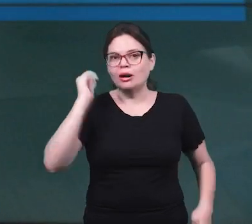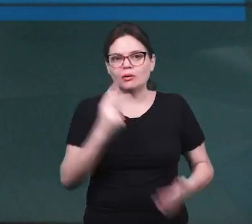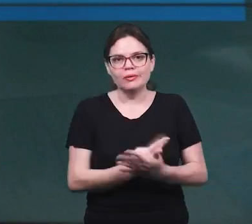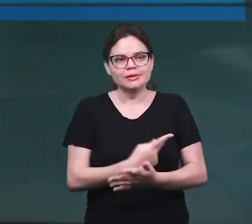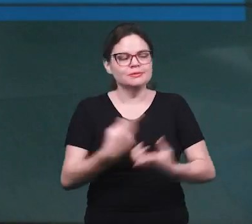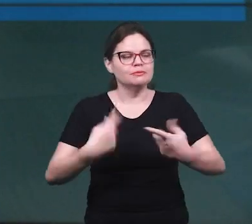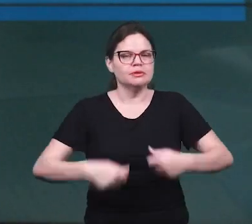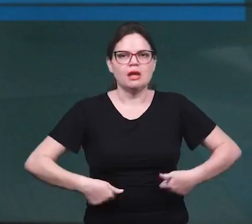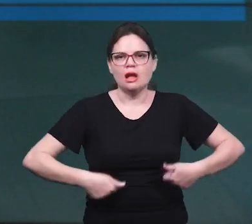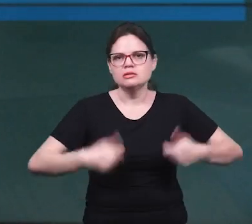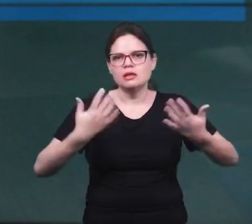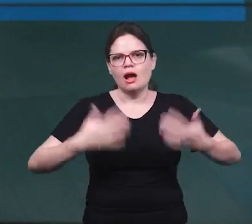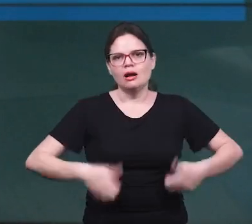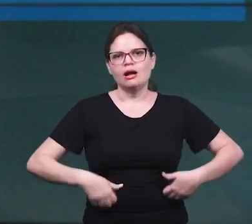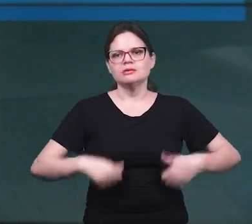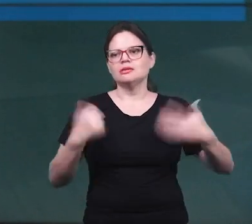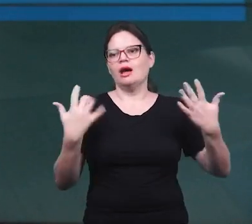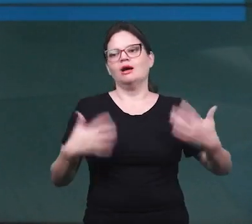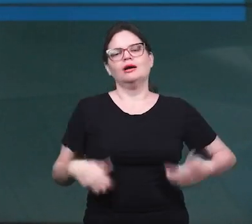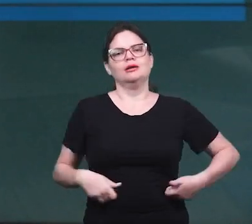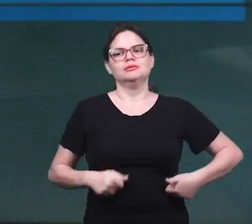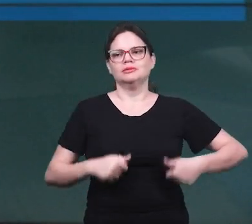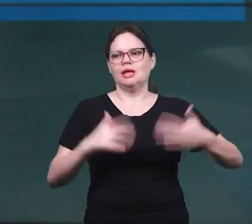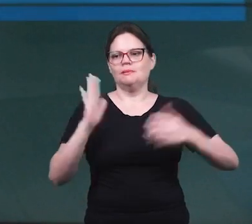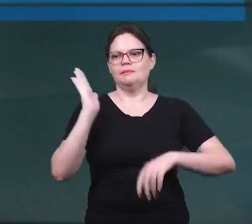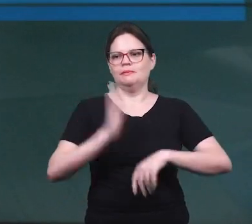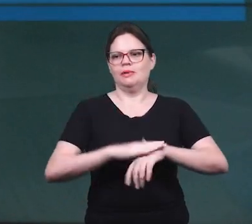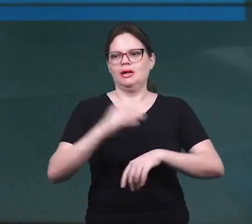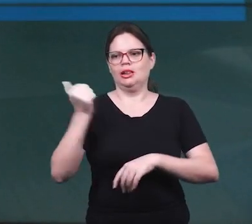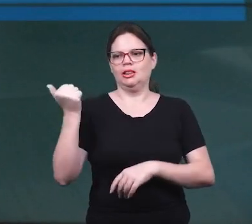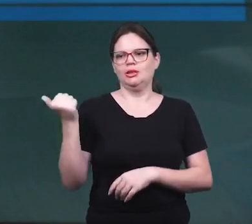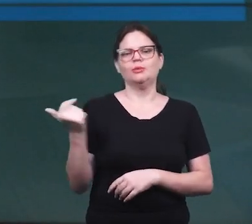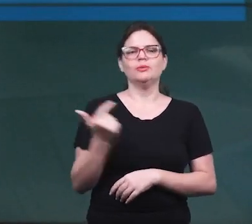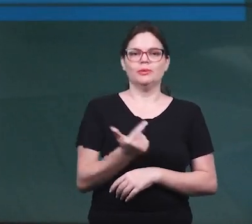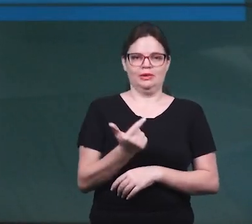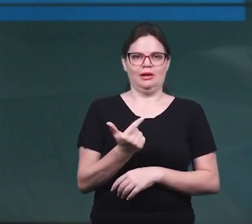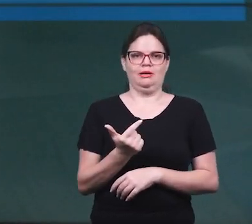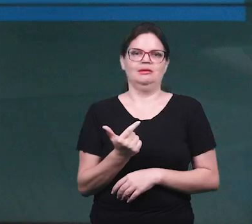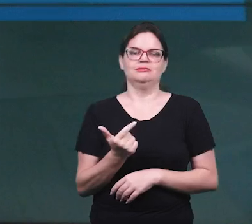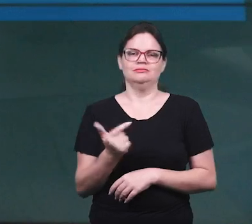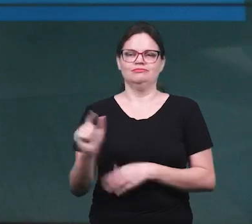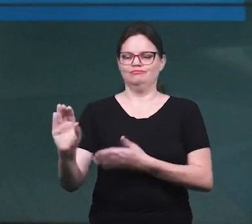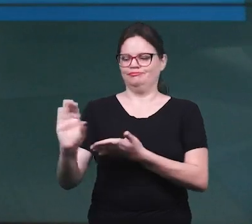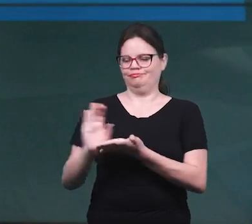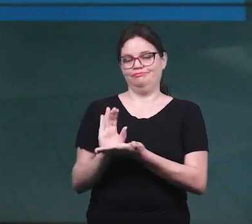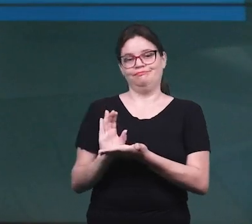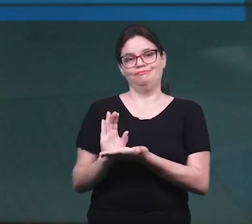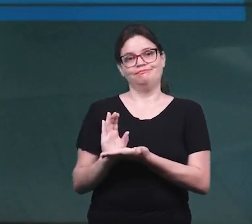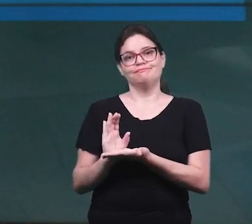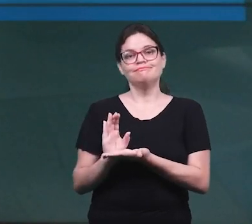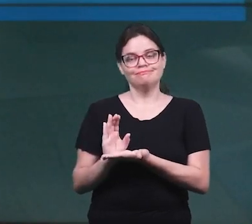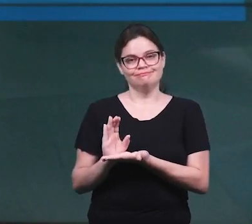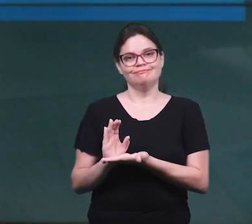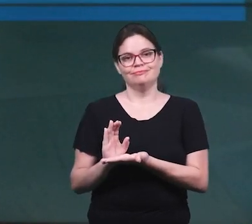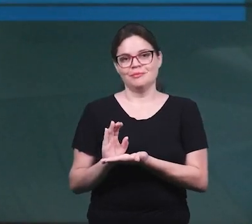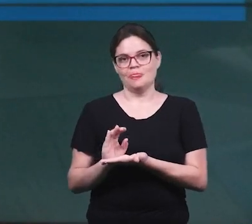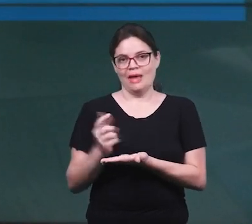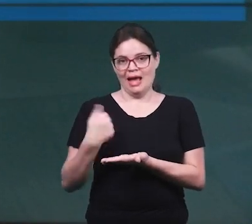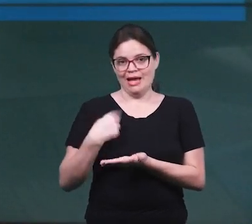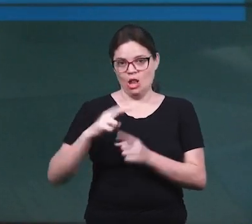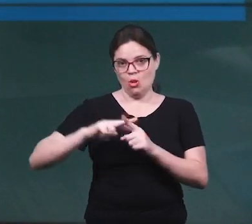surgiu, e aí os seus gastos foram maiores do que as receitas. E aí, em vez de ter